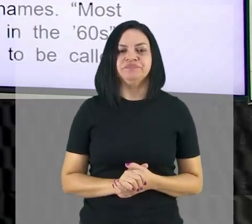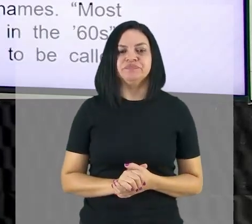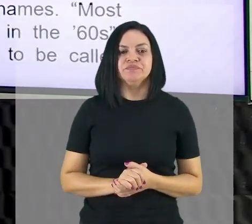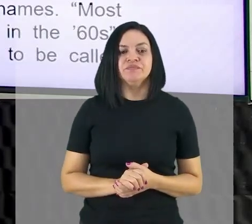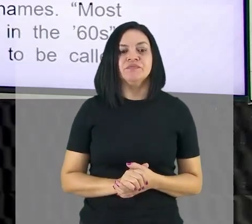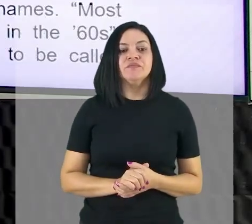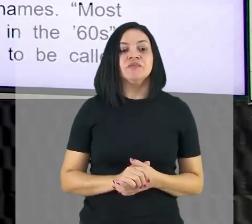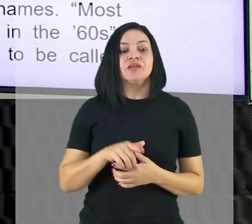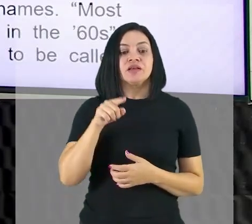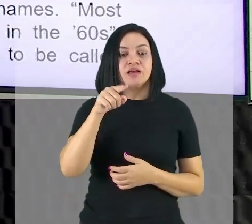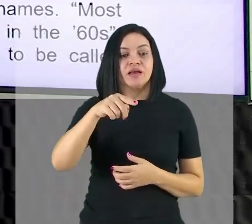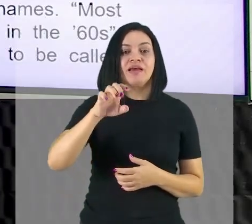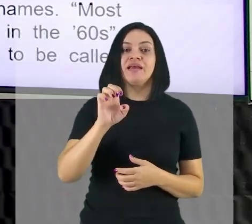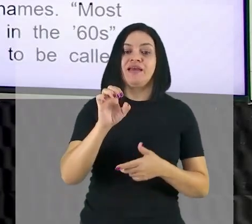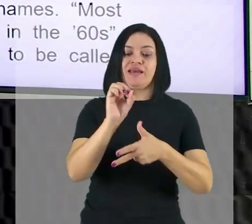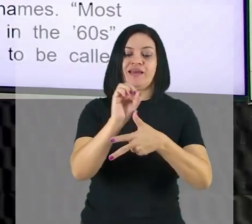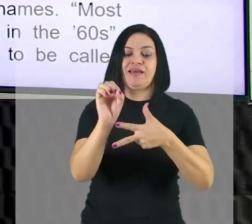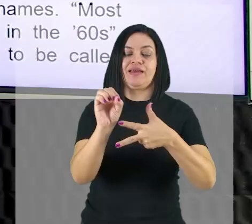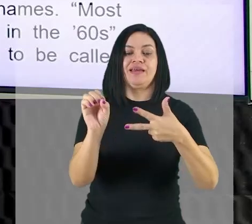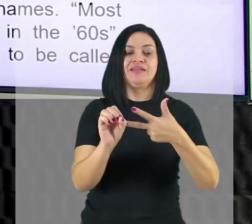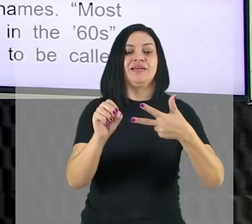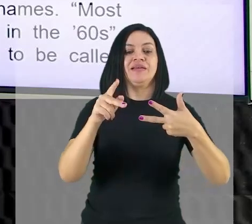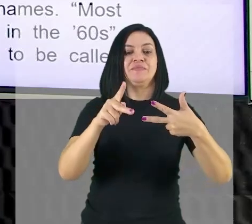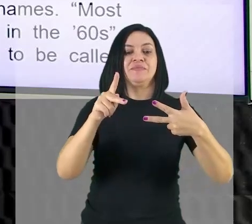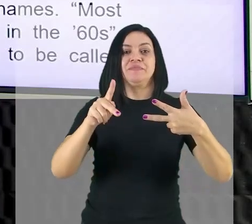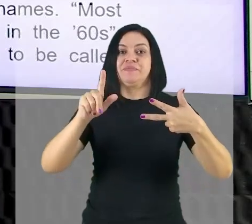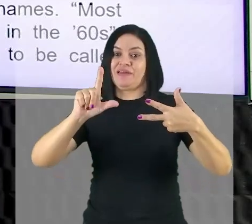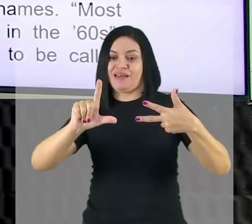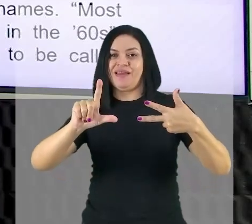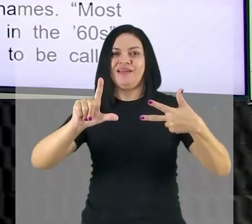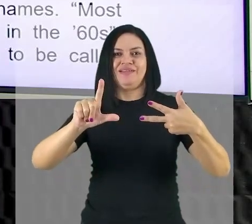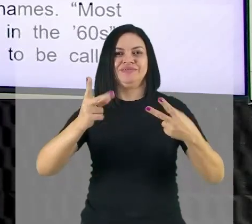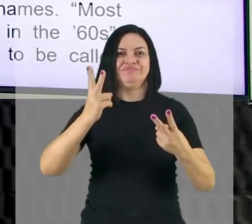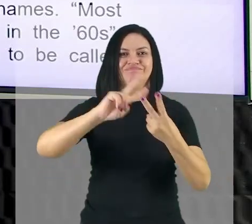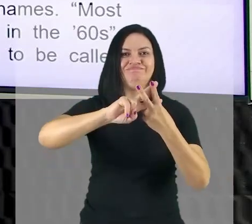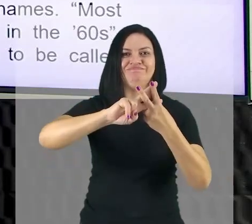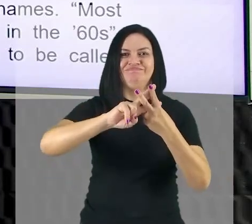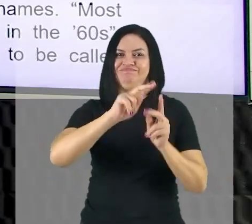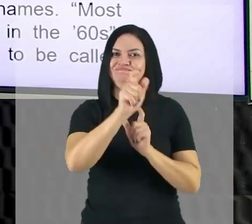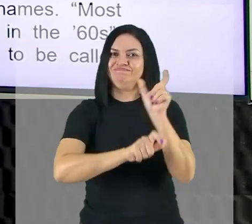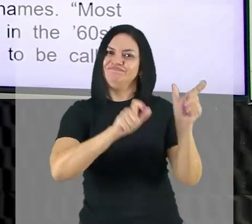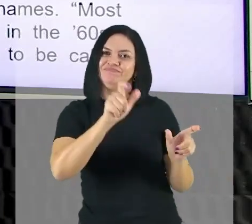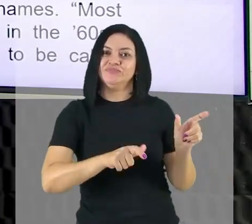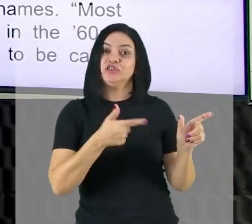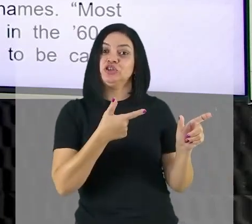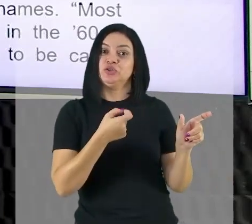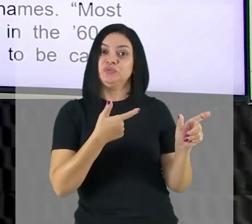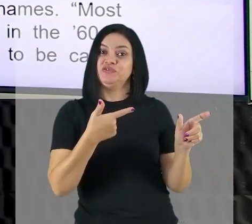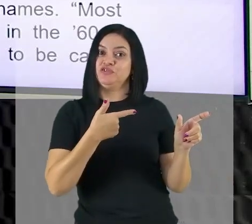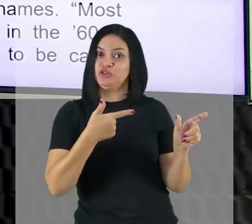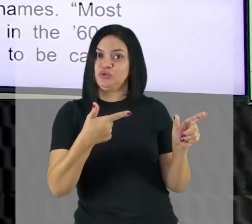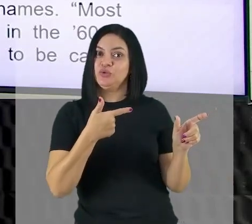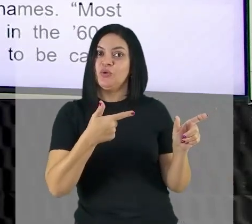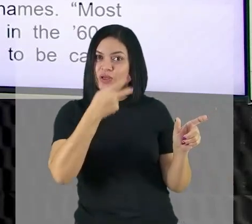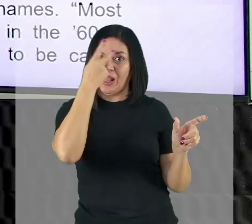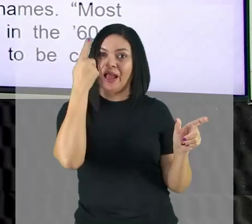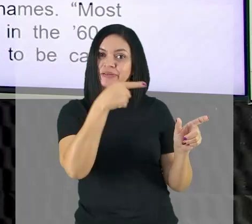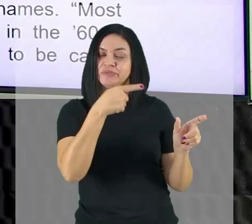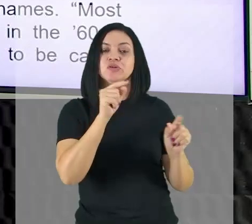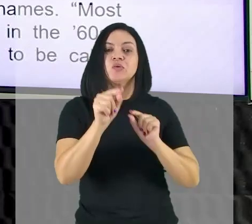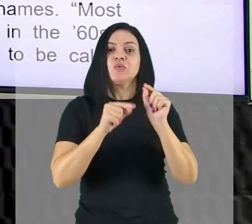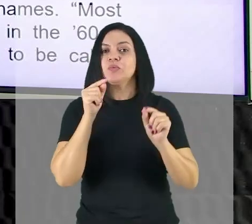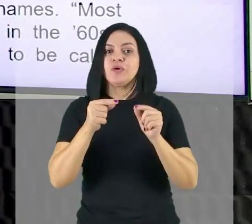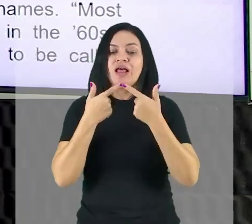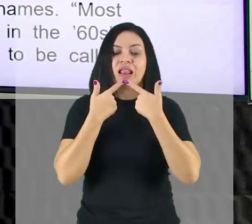Enem PPL é aquele Enem voltado para as pessoas privadas de liberdade. Em 2022, foi uma prova que na parte de língua estrangeira